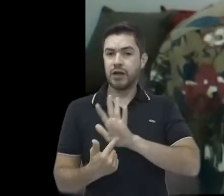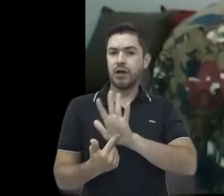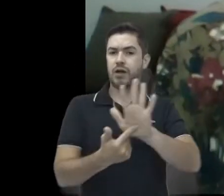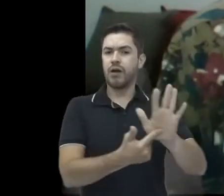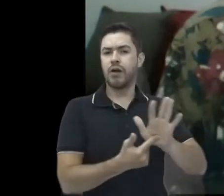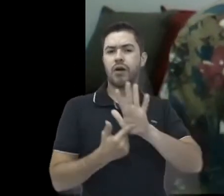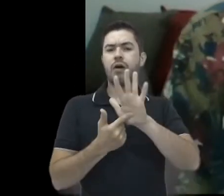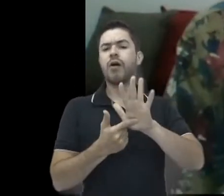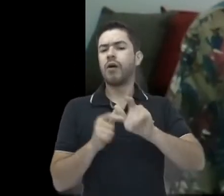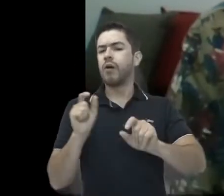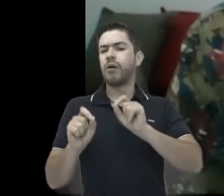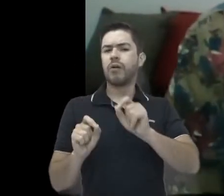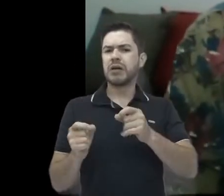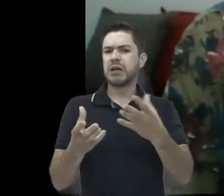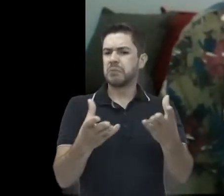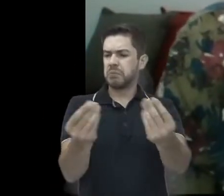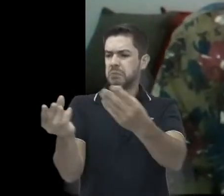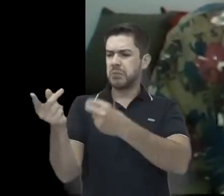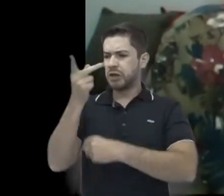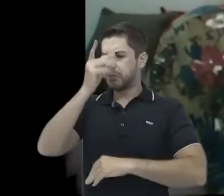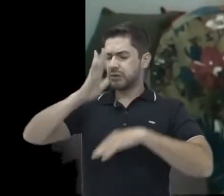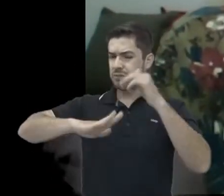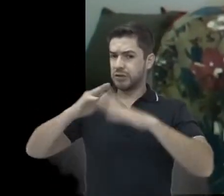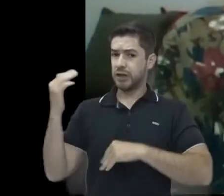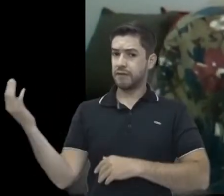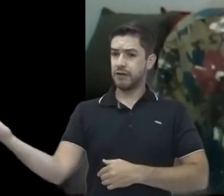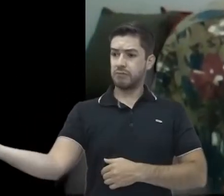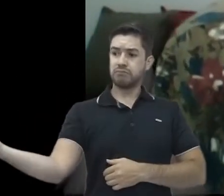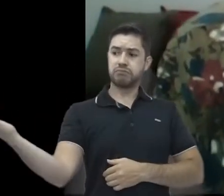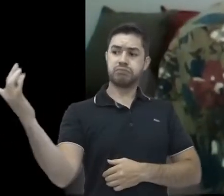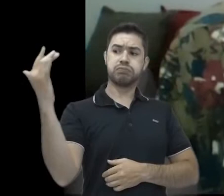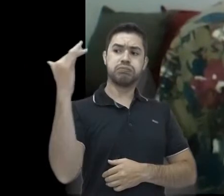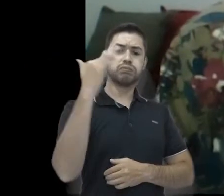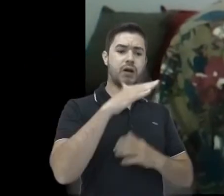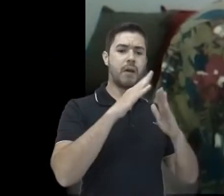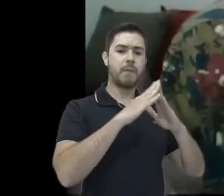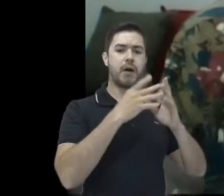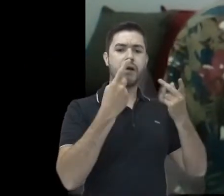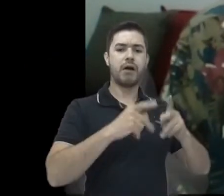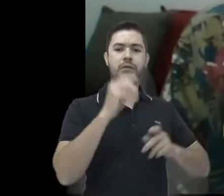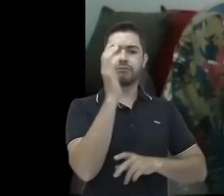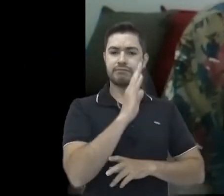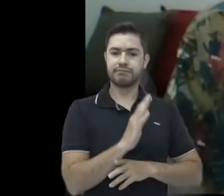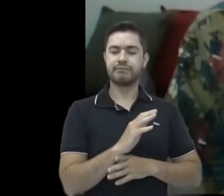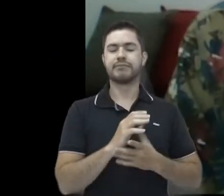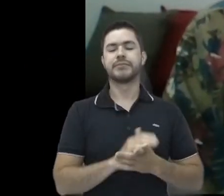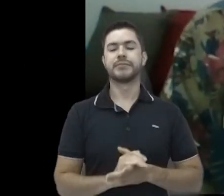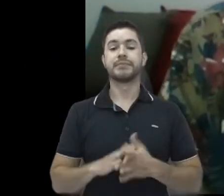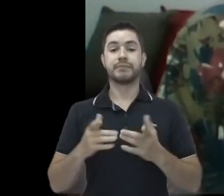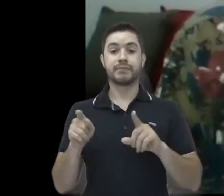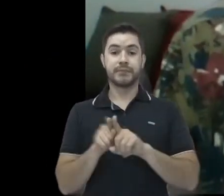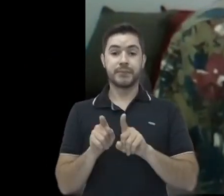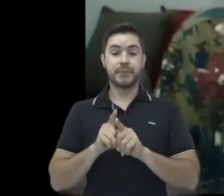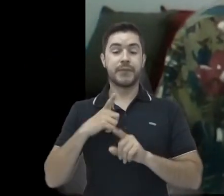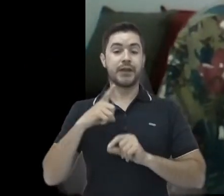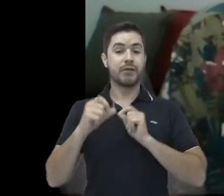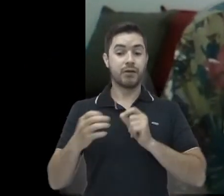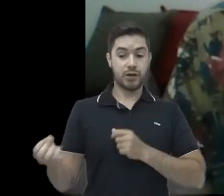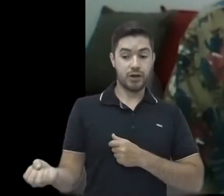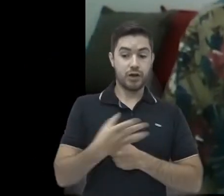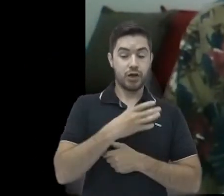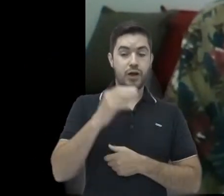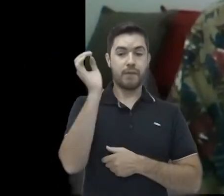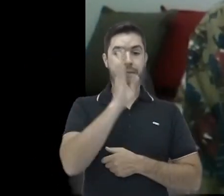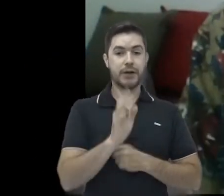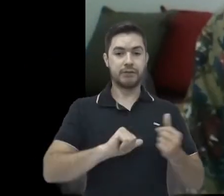a diversos artistas franceses que vieram morar no Brasil. Temos também o modernismo brasileiro, que teve 3